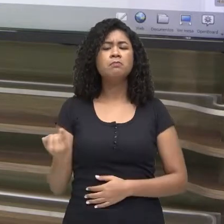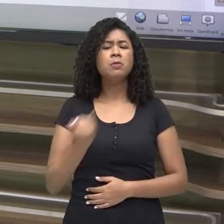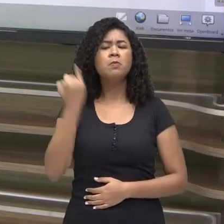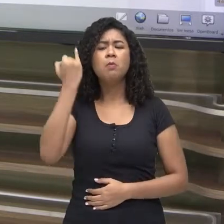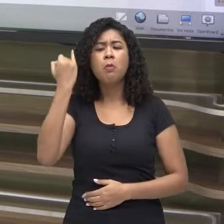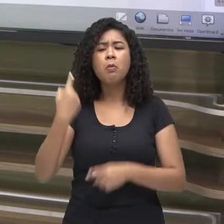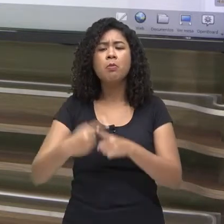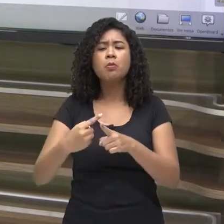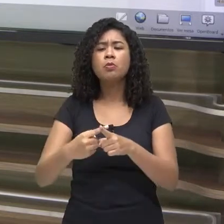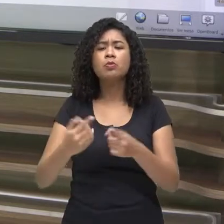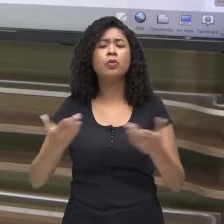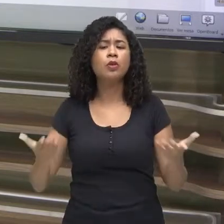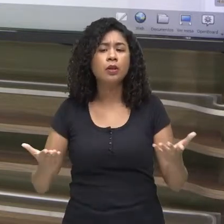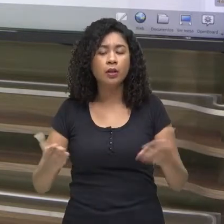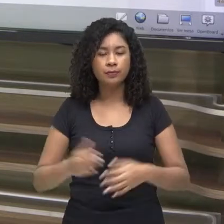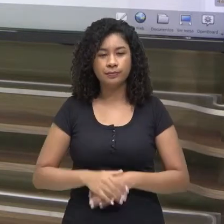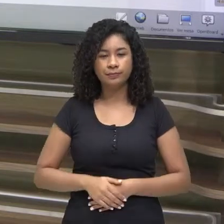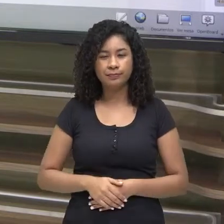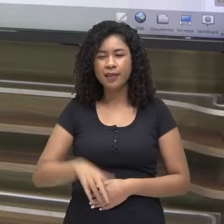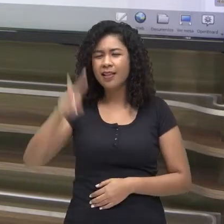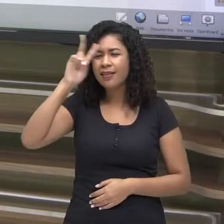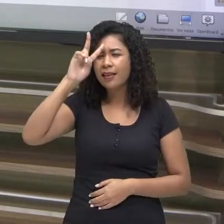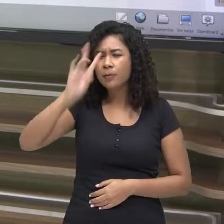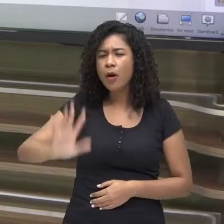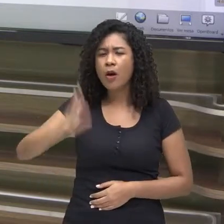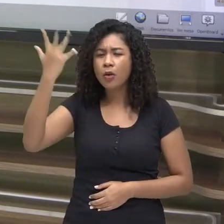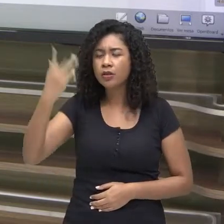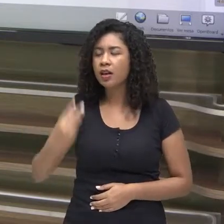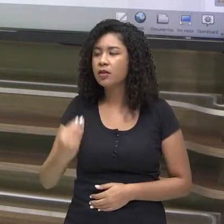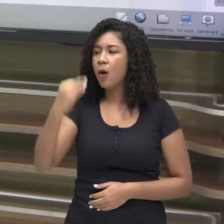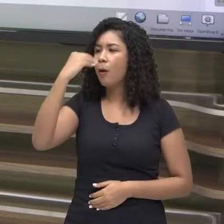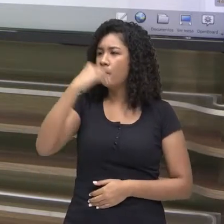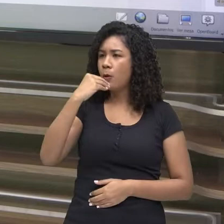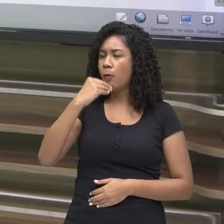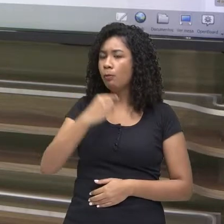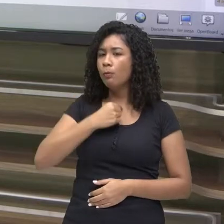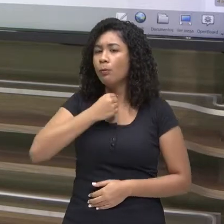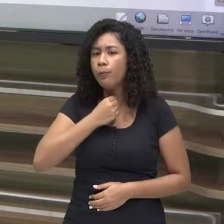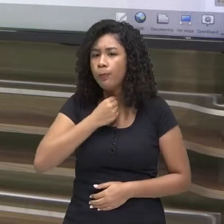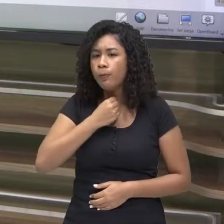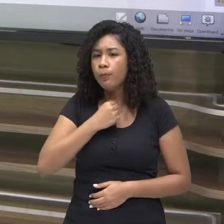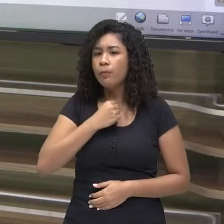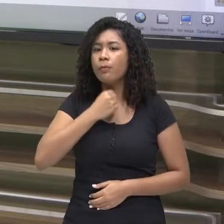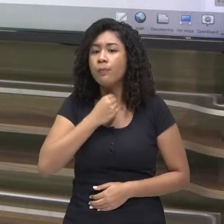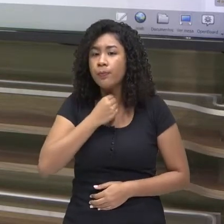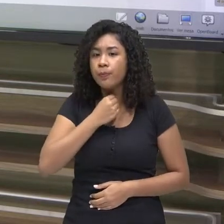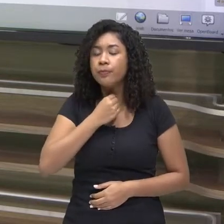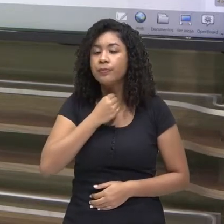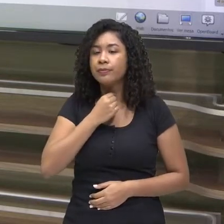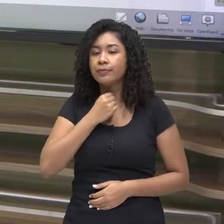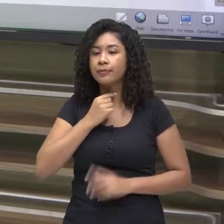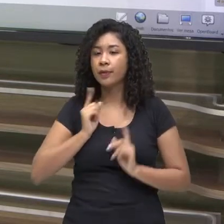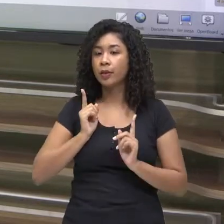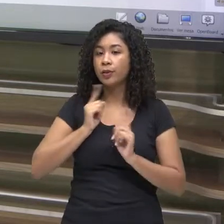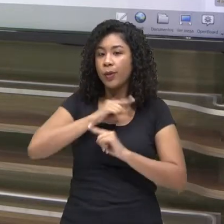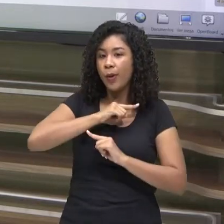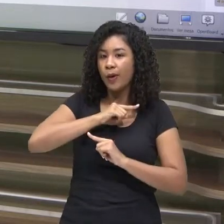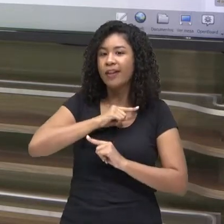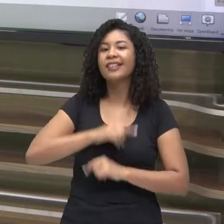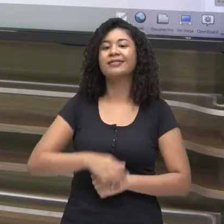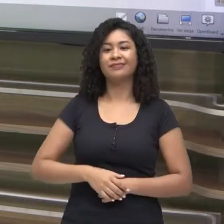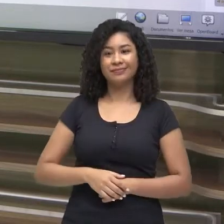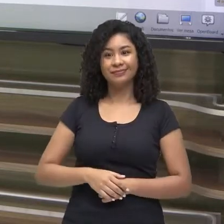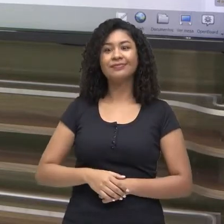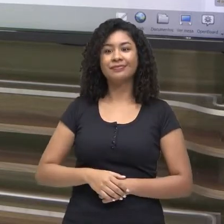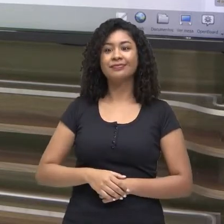Não tem quando a gente se engasga, Quando a comida, ao invés de ir para o sistema digestório, ela foi para o respiratório, é que houve